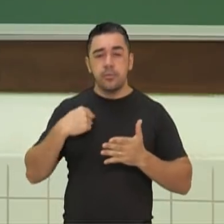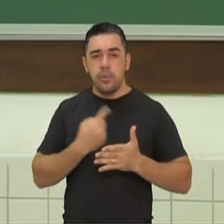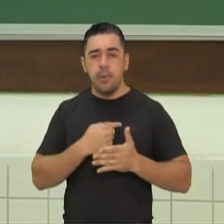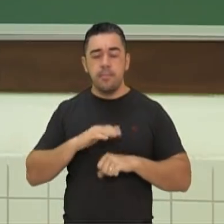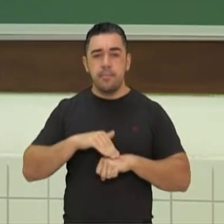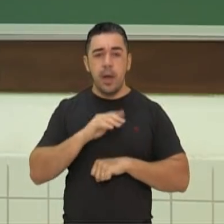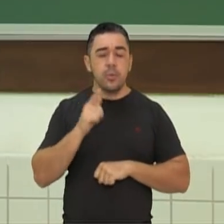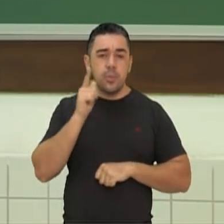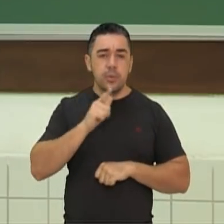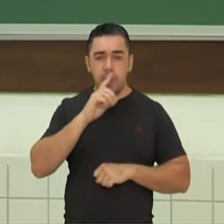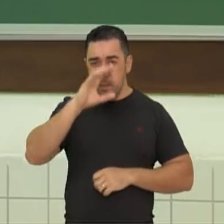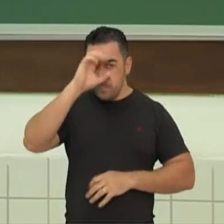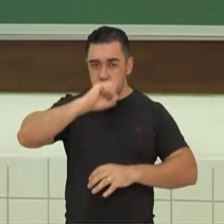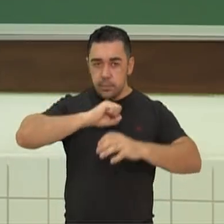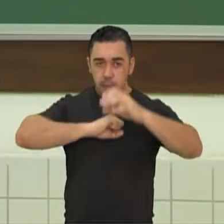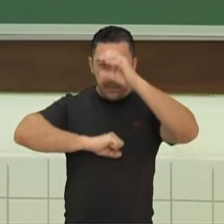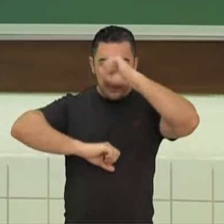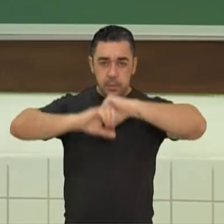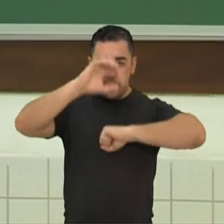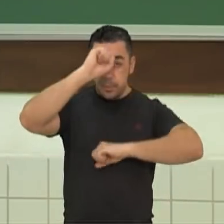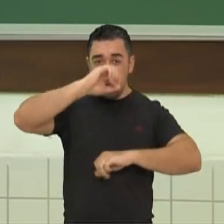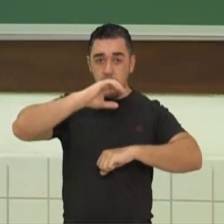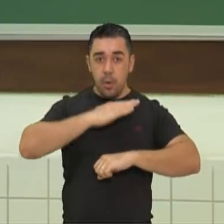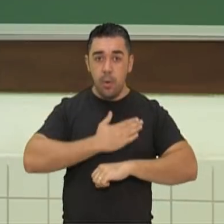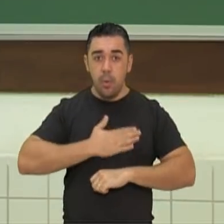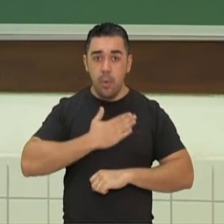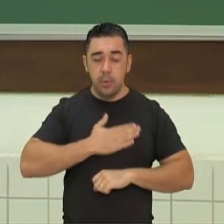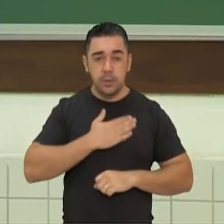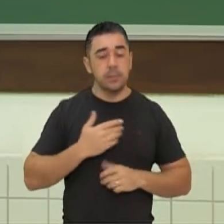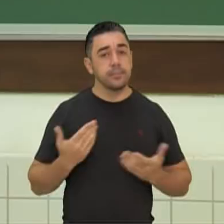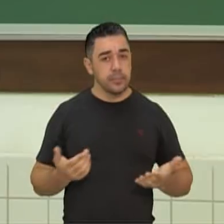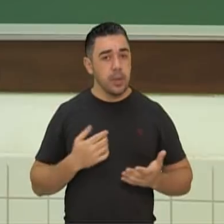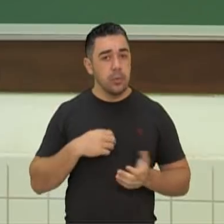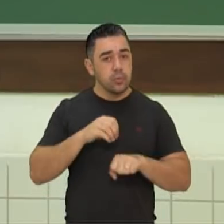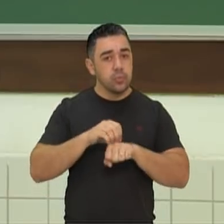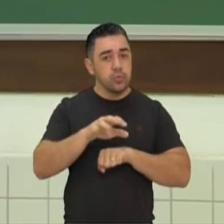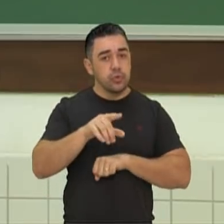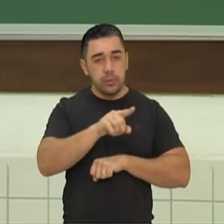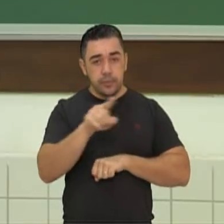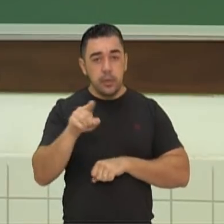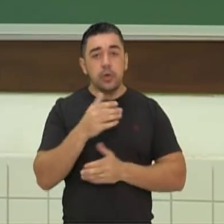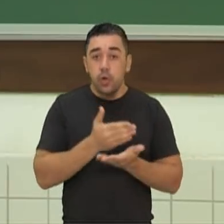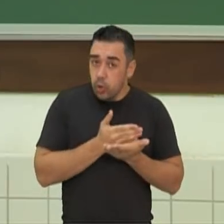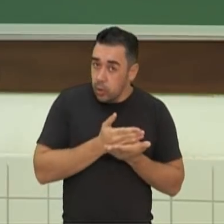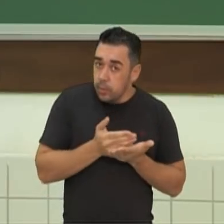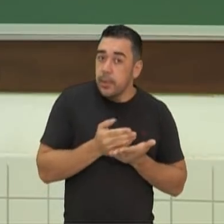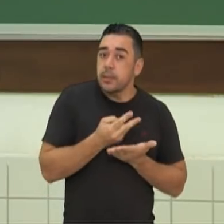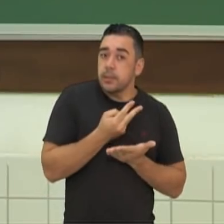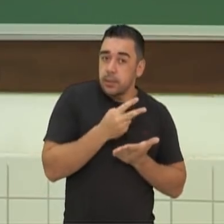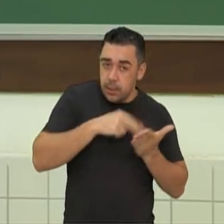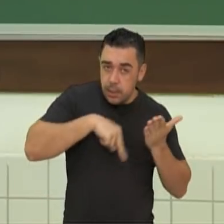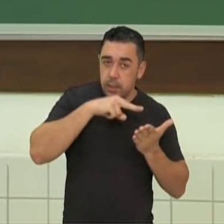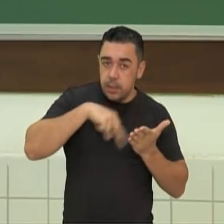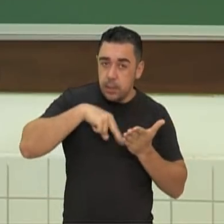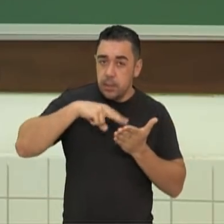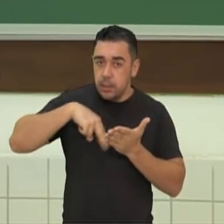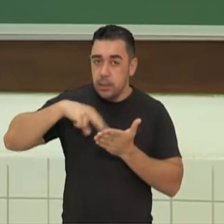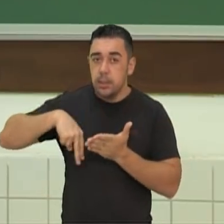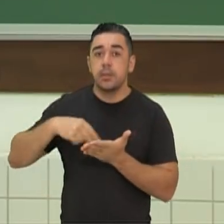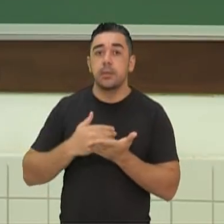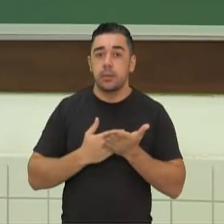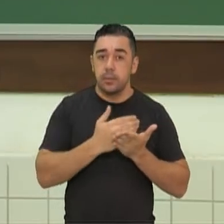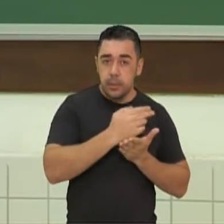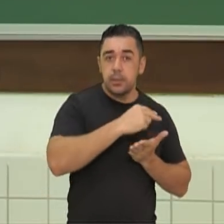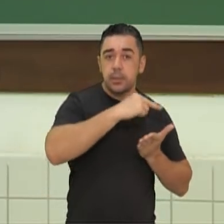vamos aprendendo a gostar daquilo. A propósito, eu sugiro que a gente comece a fazer as nossas leituras, que começamos a